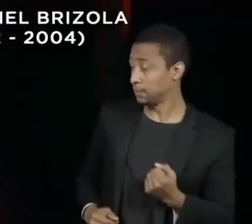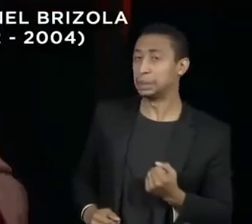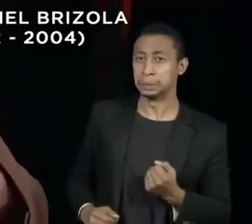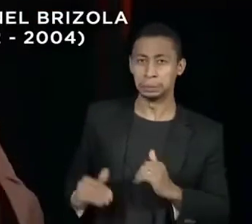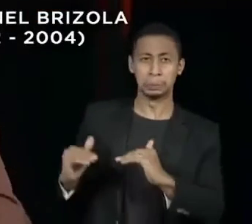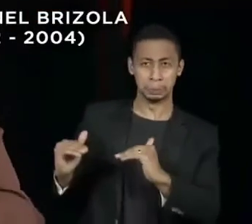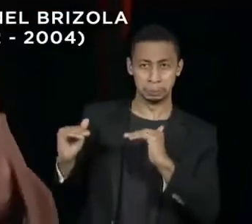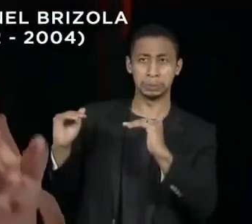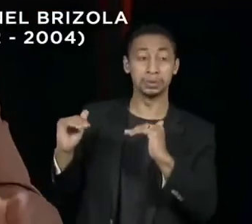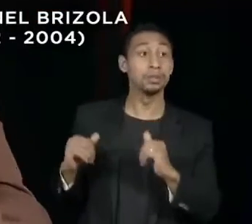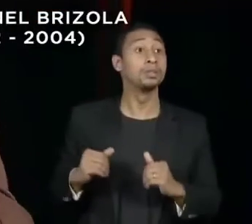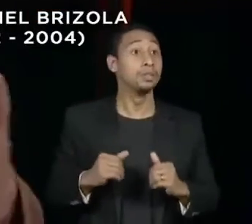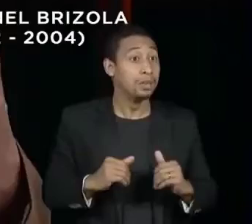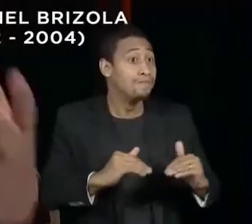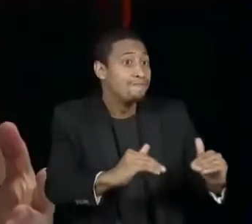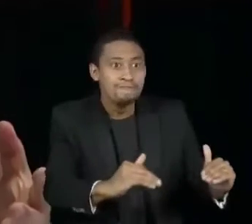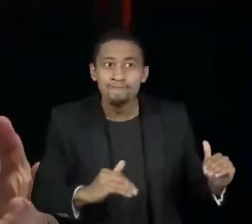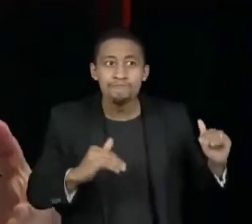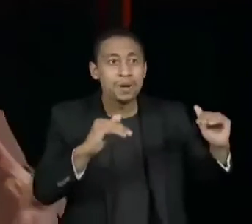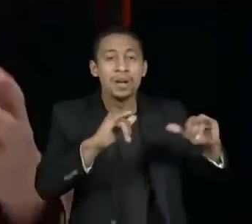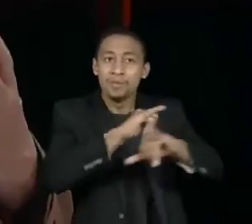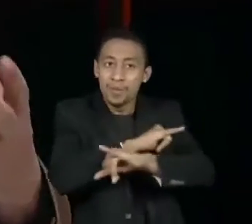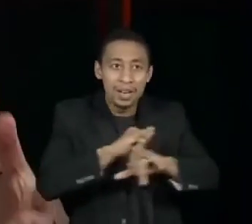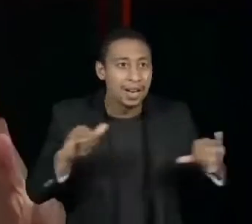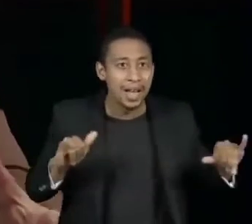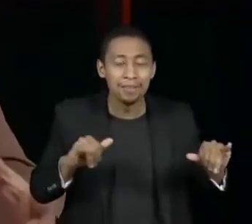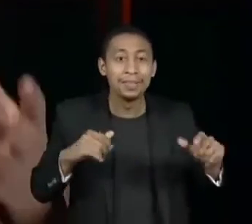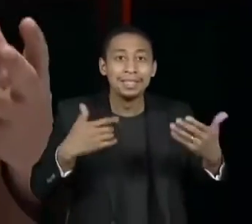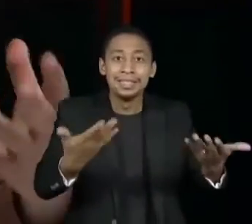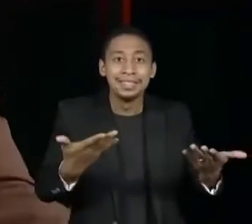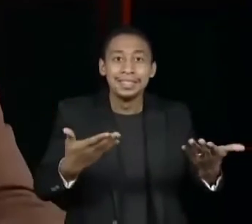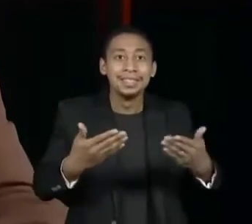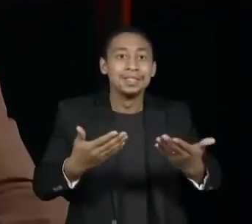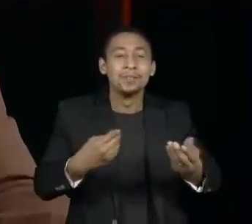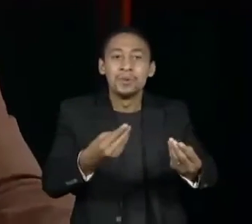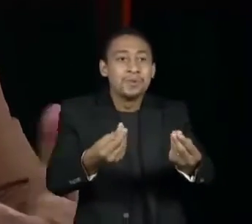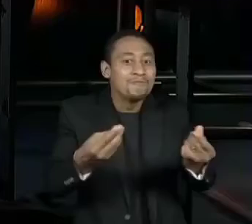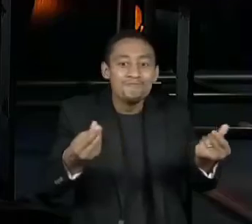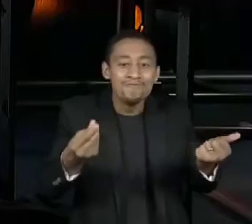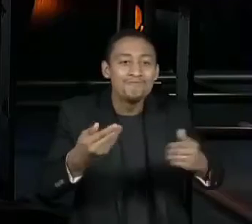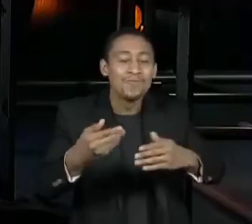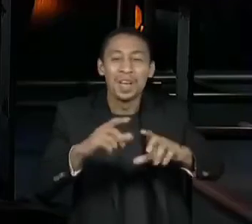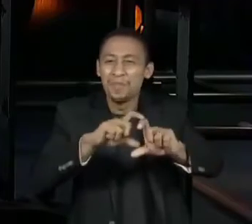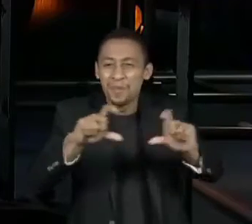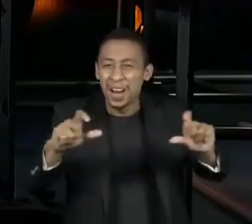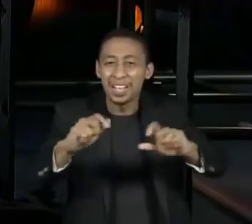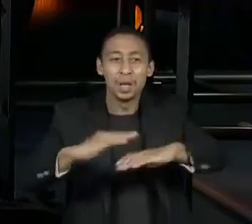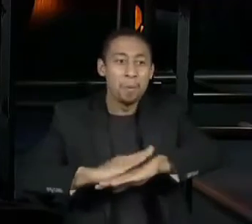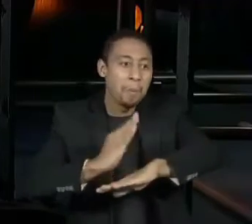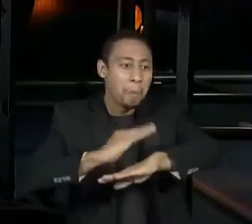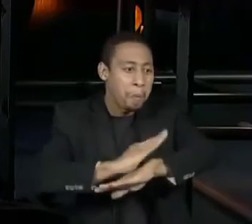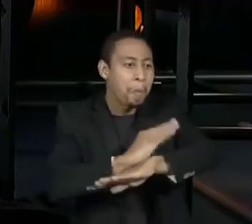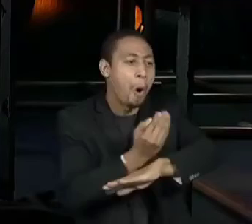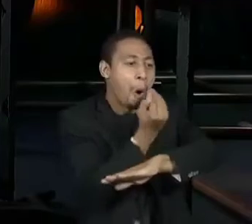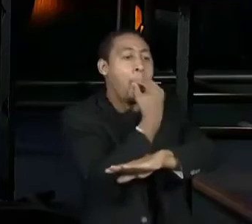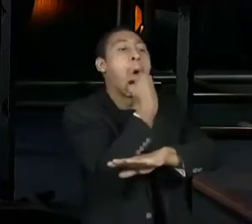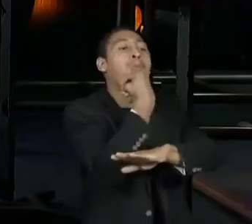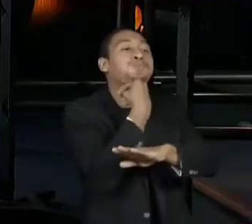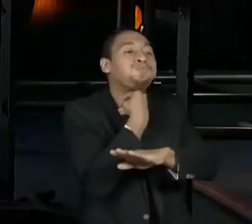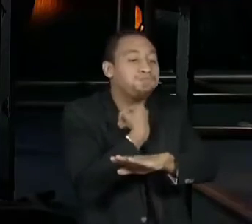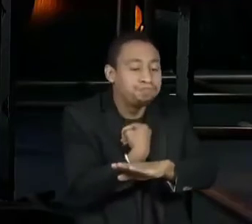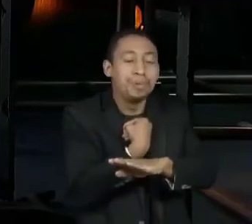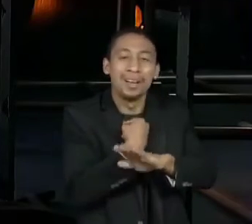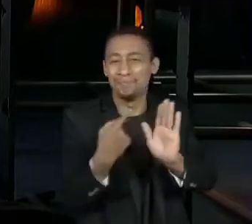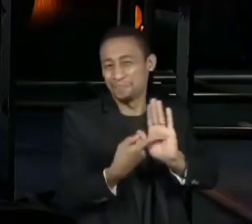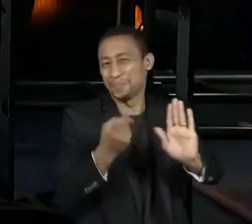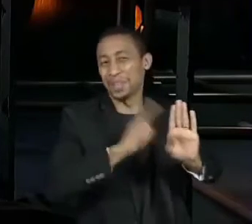dizia, vamos ter que engolir este sapo barbudo, falando do Lula. Nós vamos ter que engolir